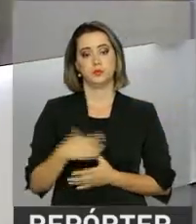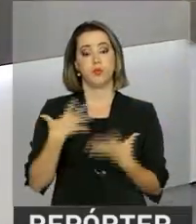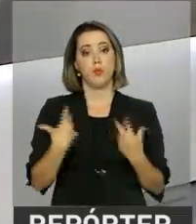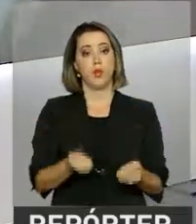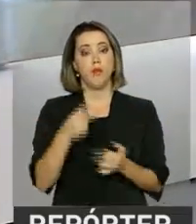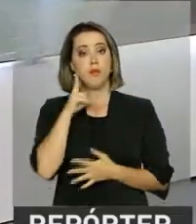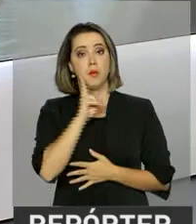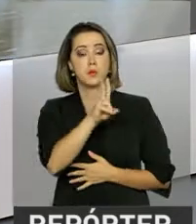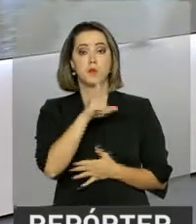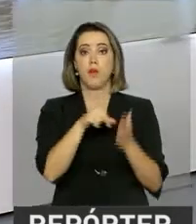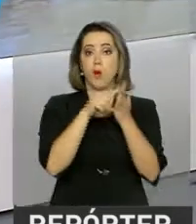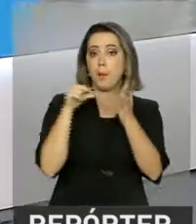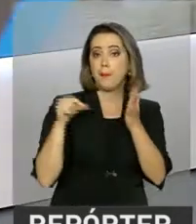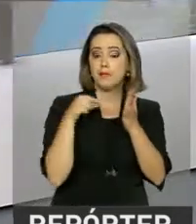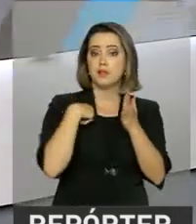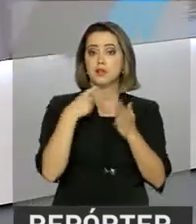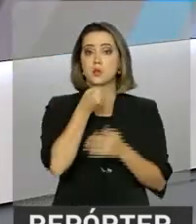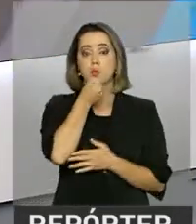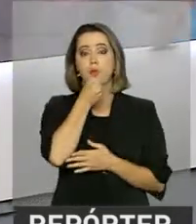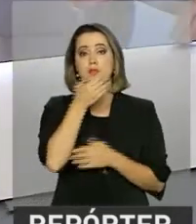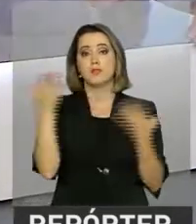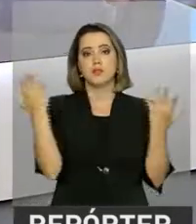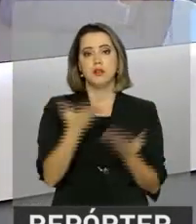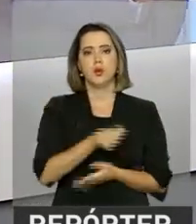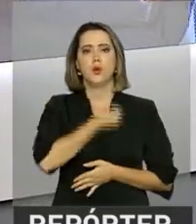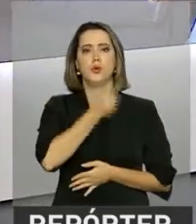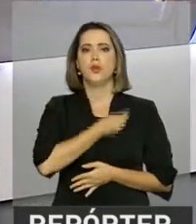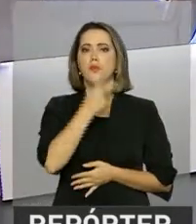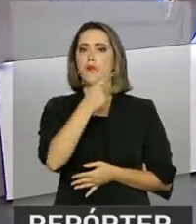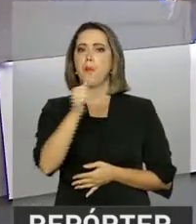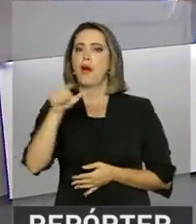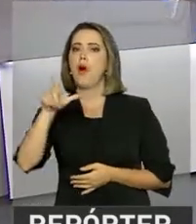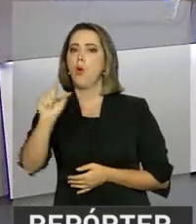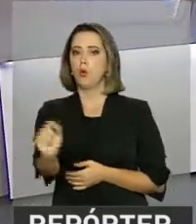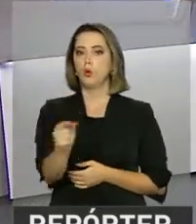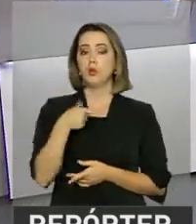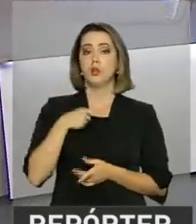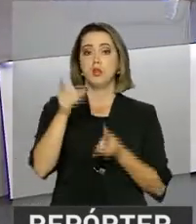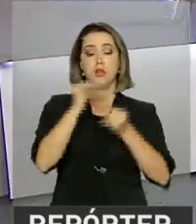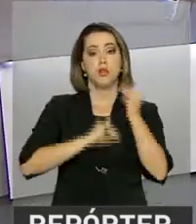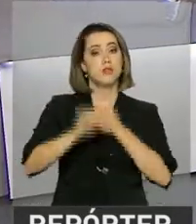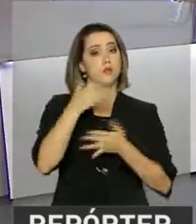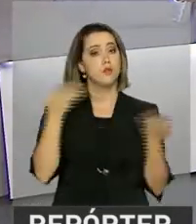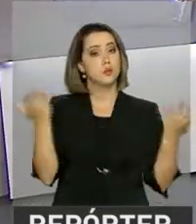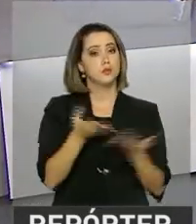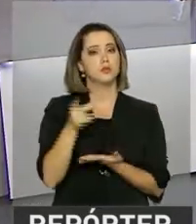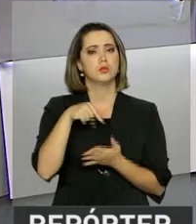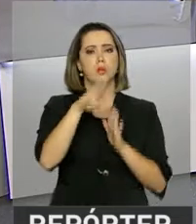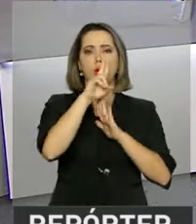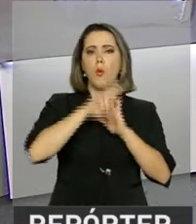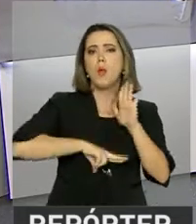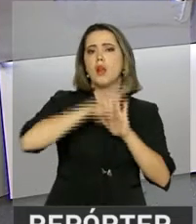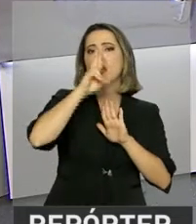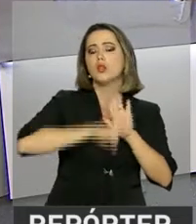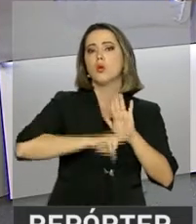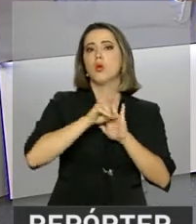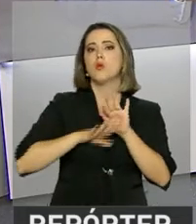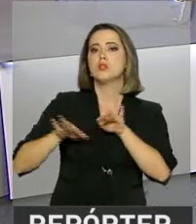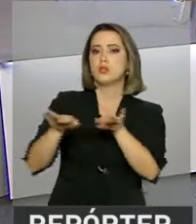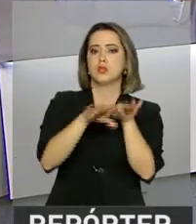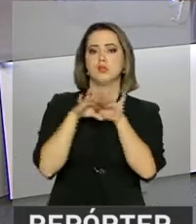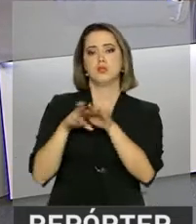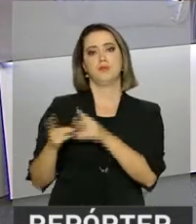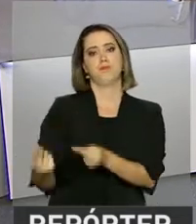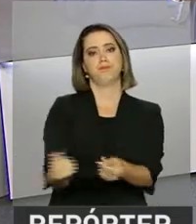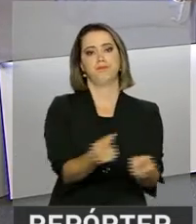direto ao palácio do planalto conversar ao vivo com a repórter paulo la sálvia que tem as informações para a gente sobre o relatório de estabilidade